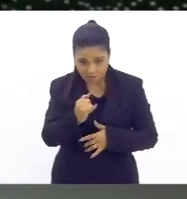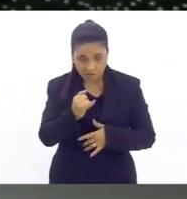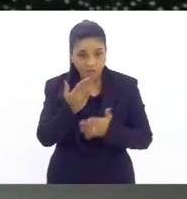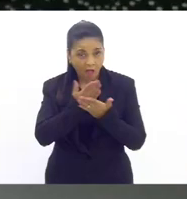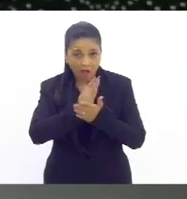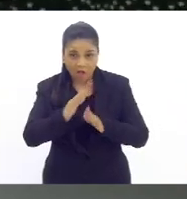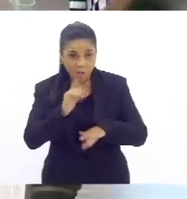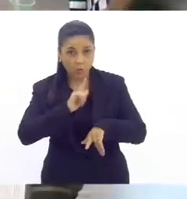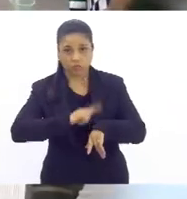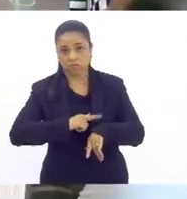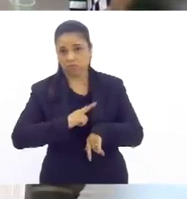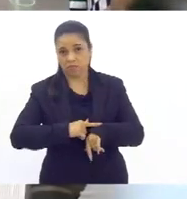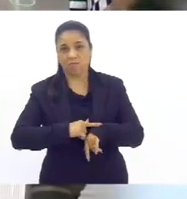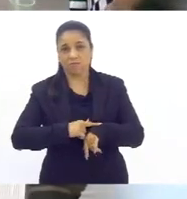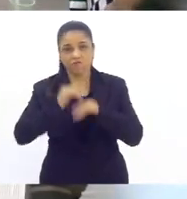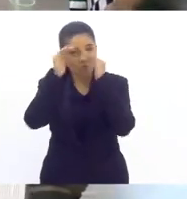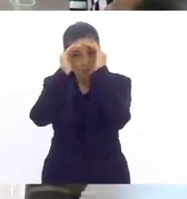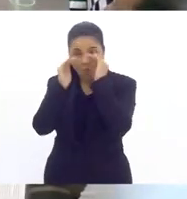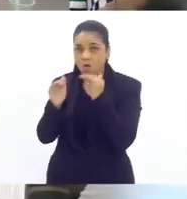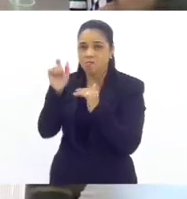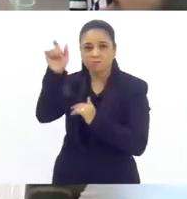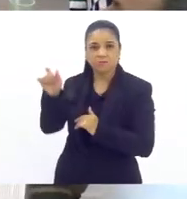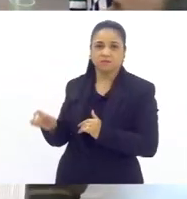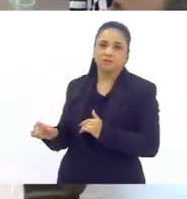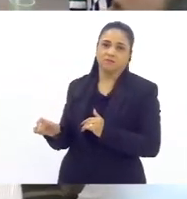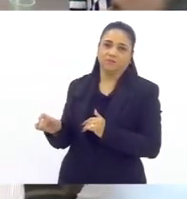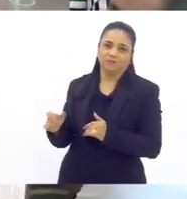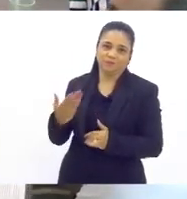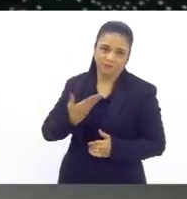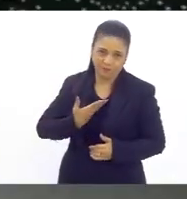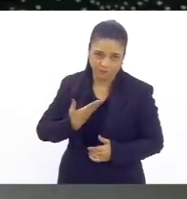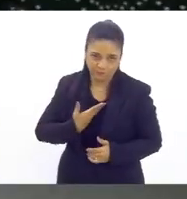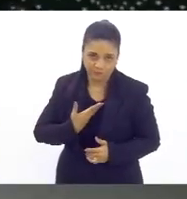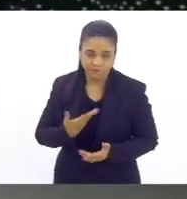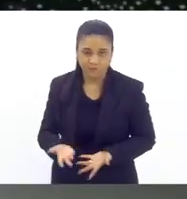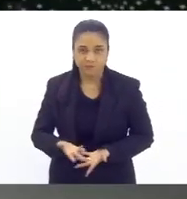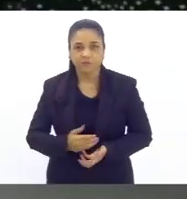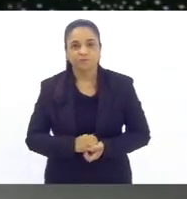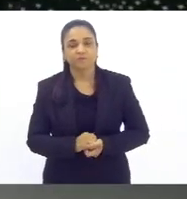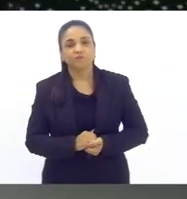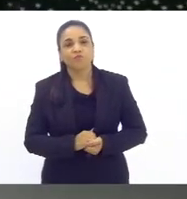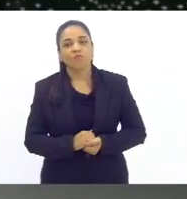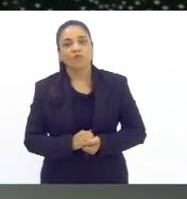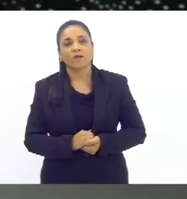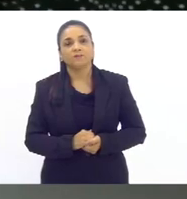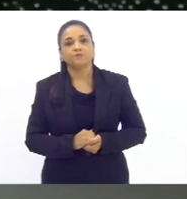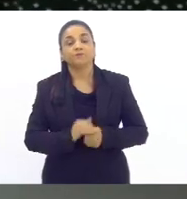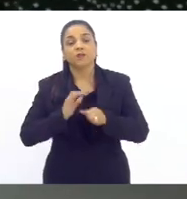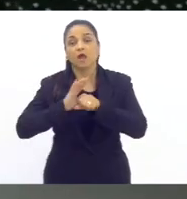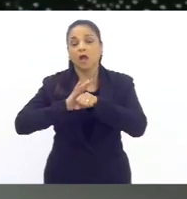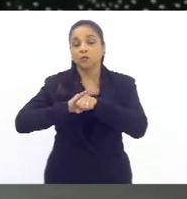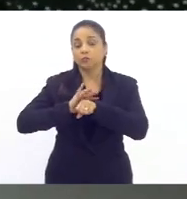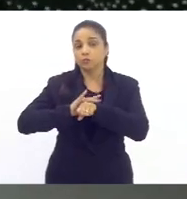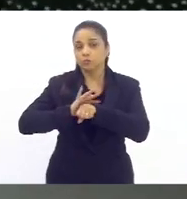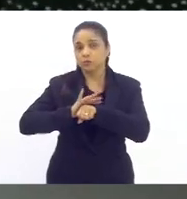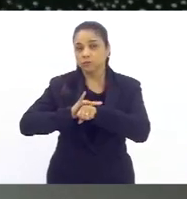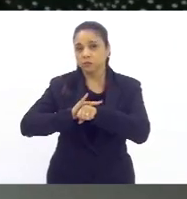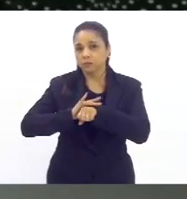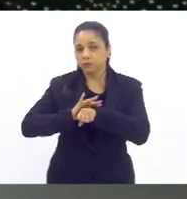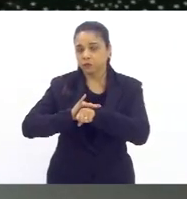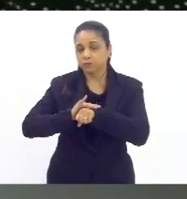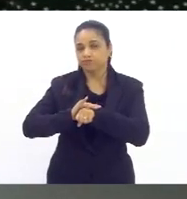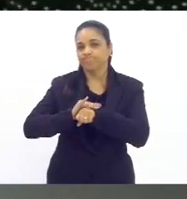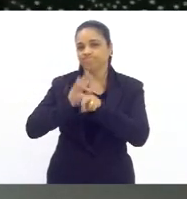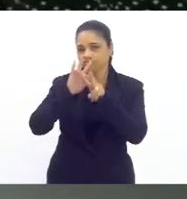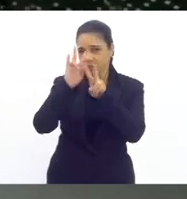acabou gente vamos respeitar o próximo colega é a questão do adoecimento quando a funny falou